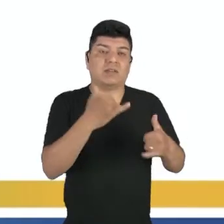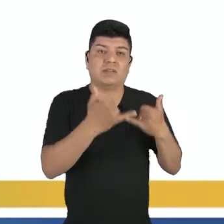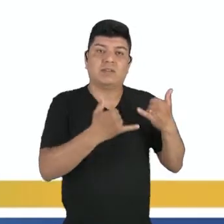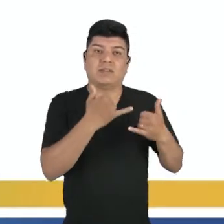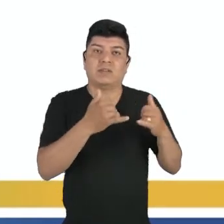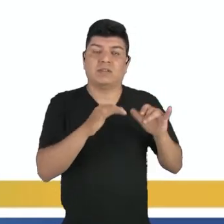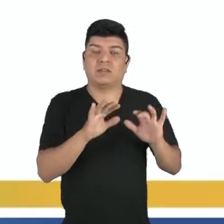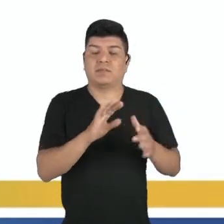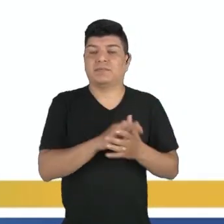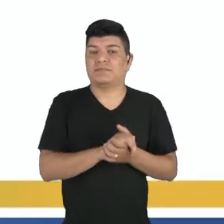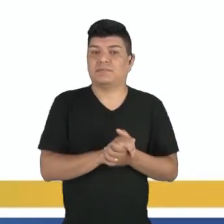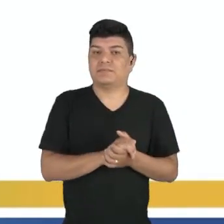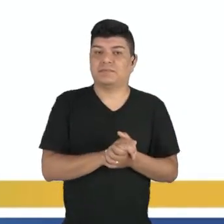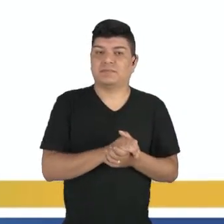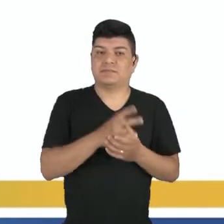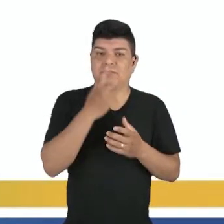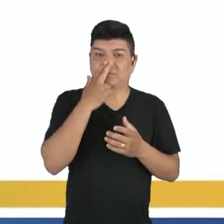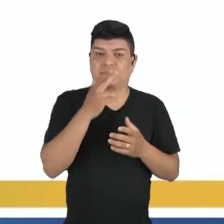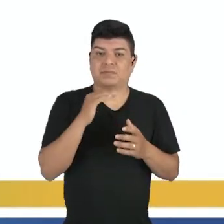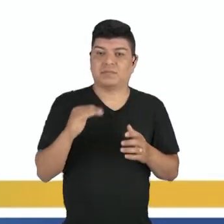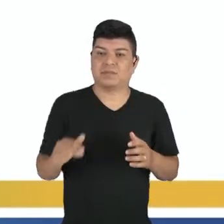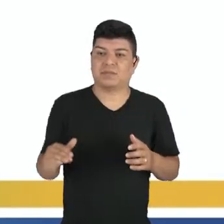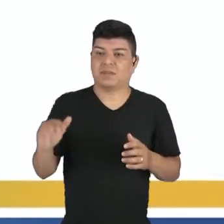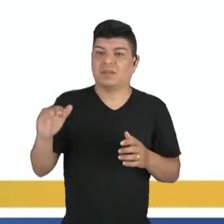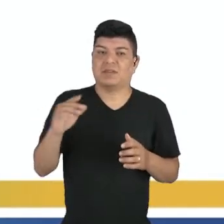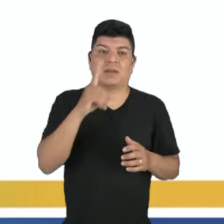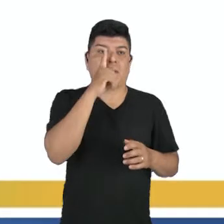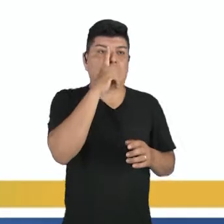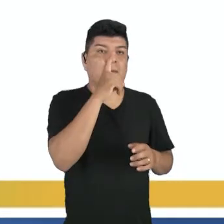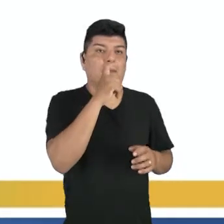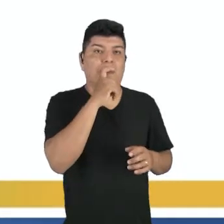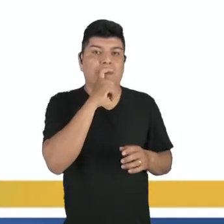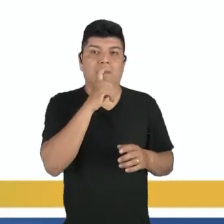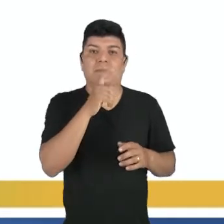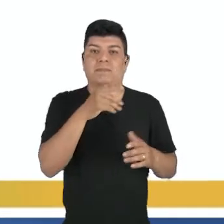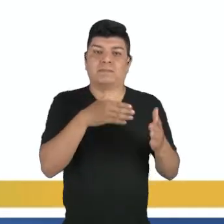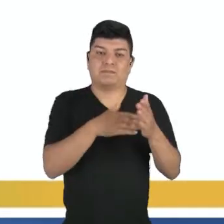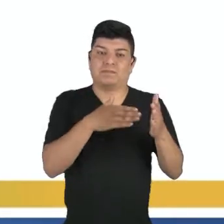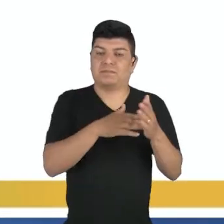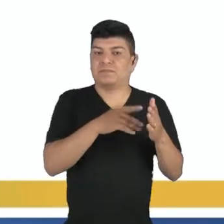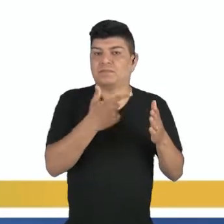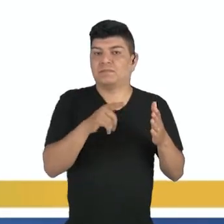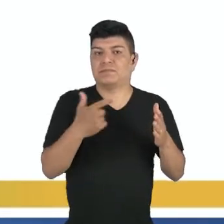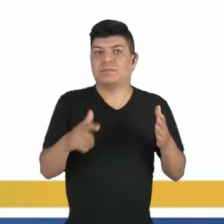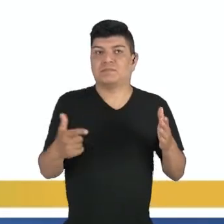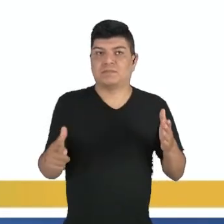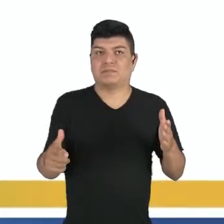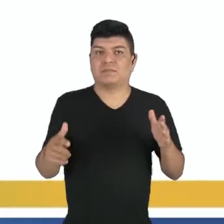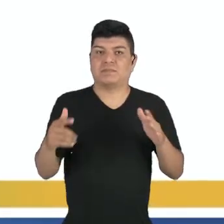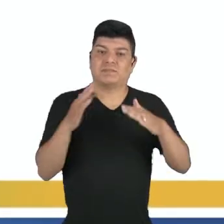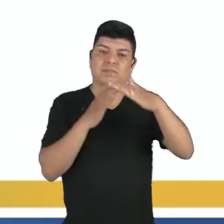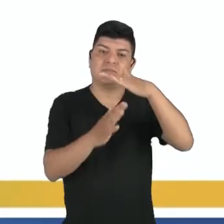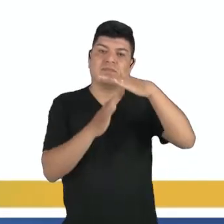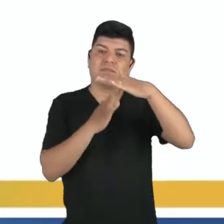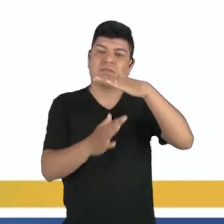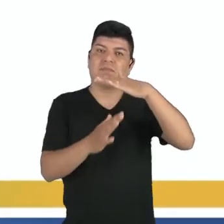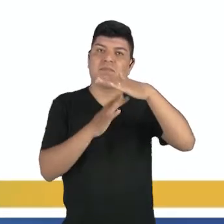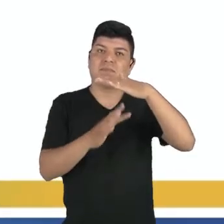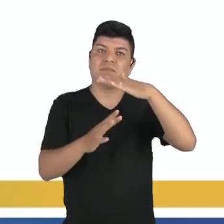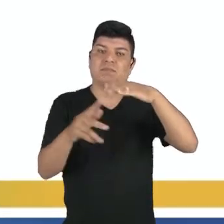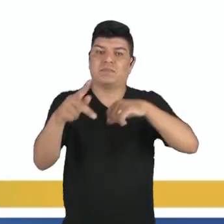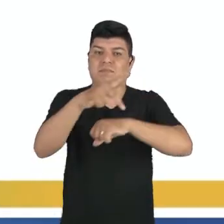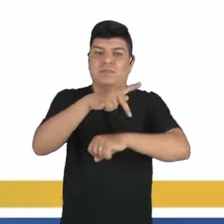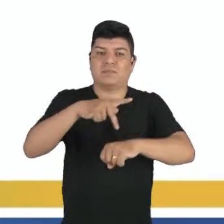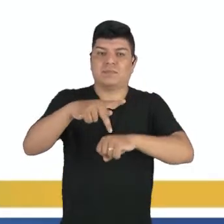brincar dizer que esse aquele taxa de crescimento o papai e mamãe que não tem a intervenção das migrações externas